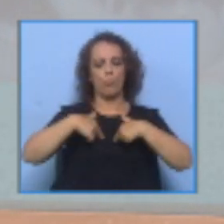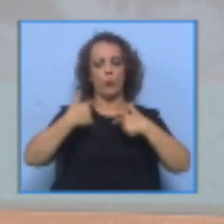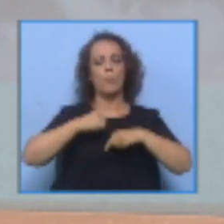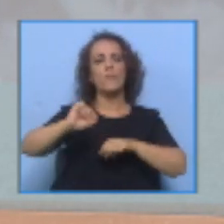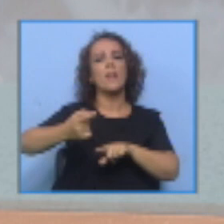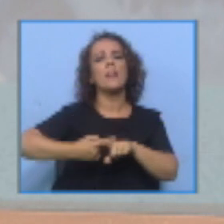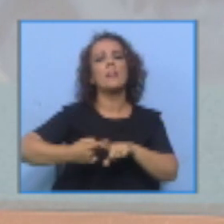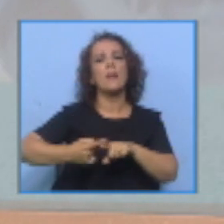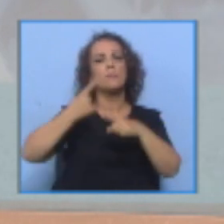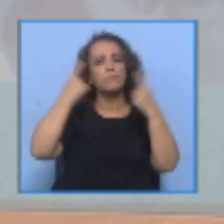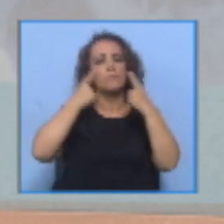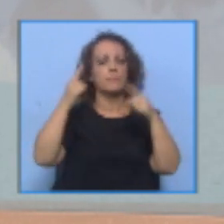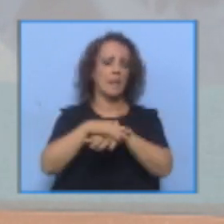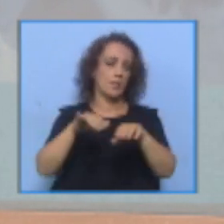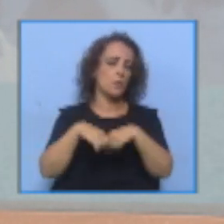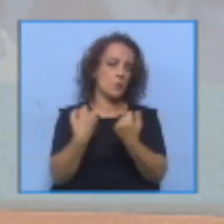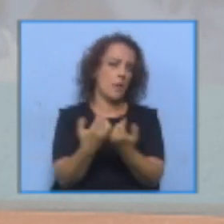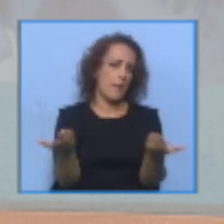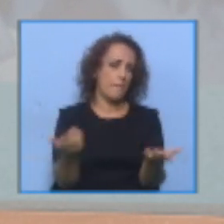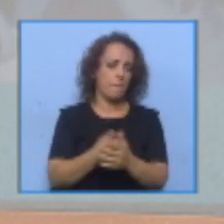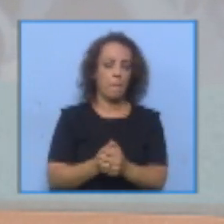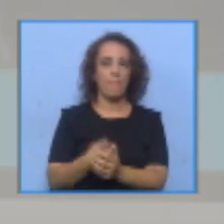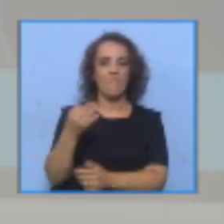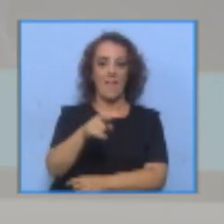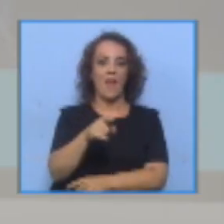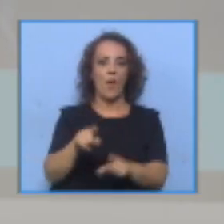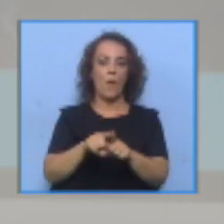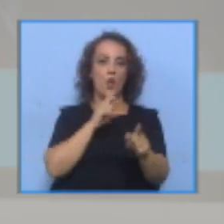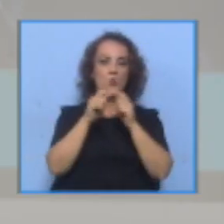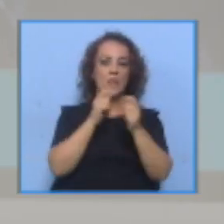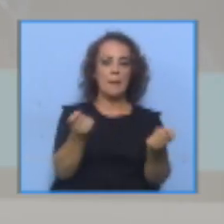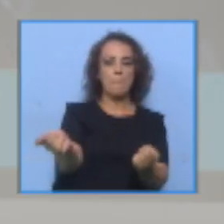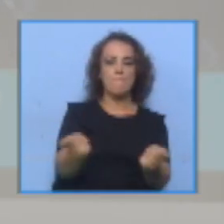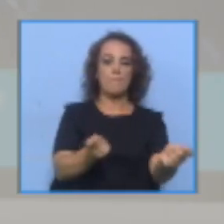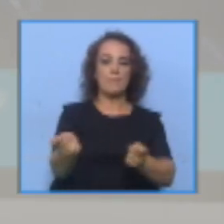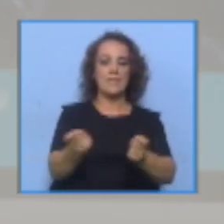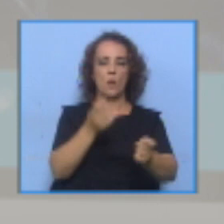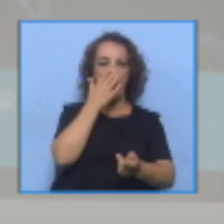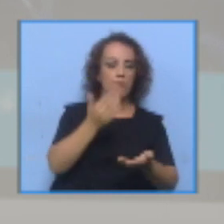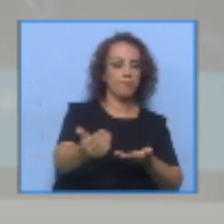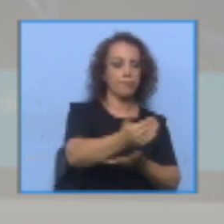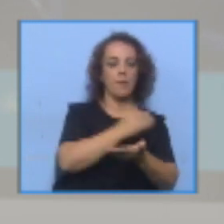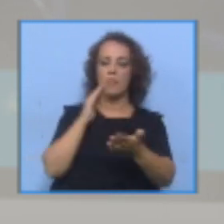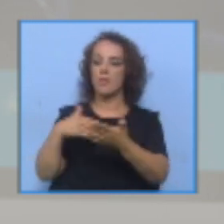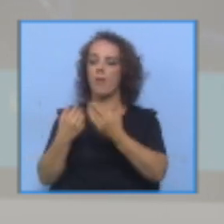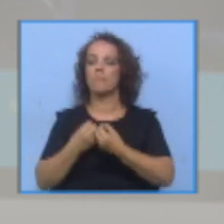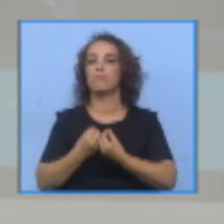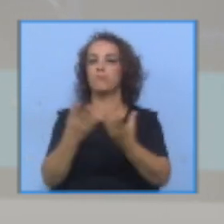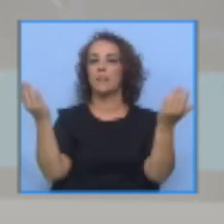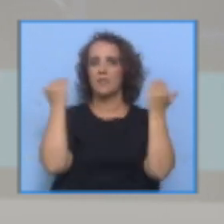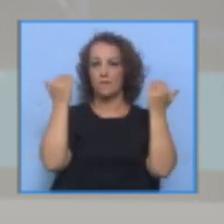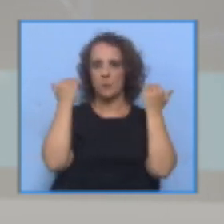interesse nas redes sociais. Daí que, de facto, a mediação jornalística é cada vez mais importante, nomeadamente esta grande proliferação de